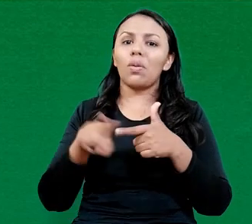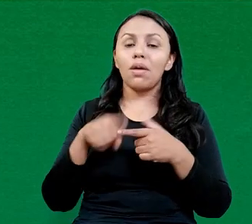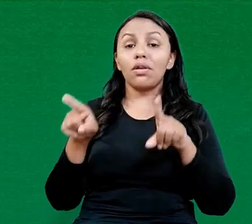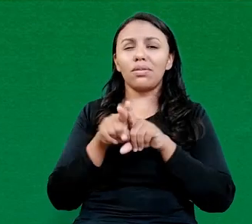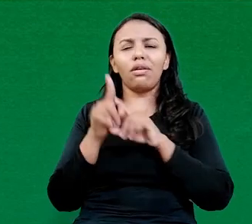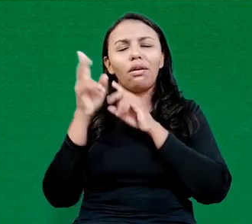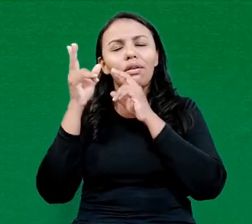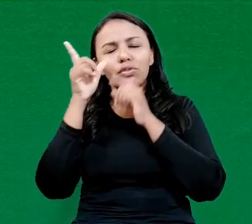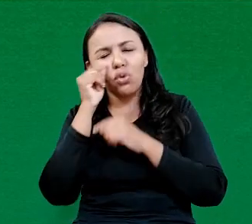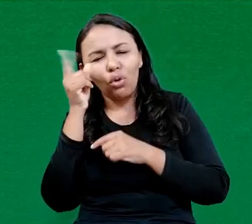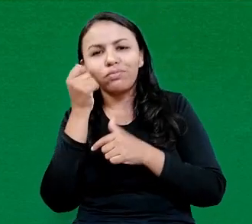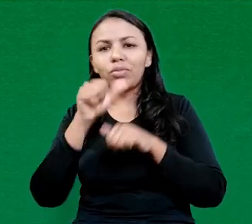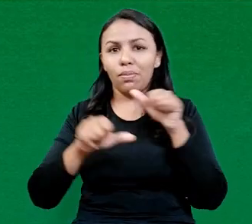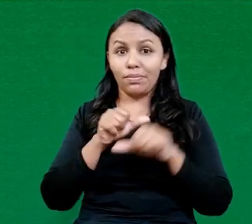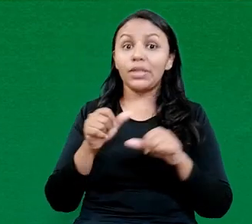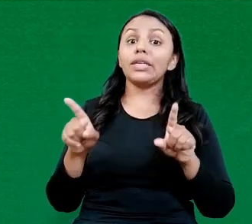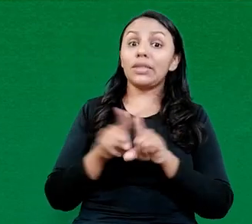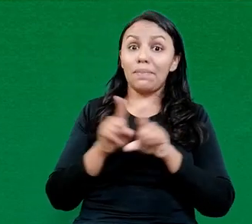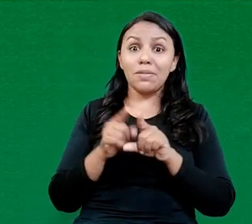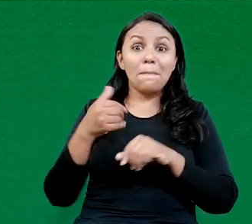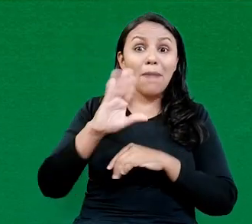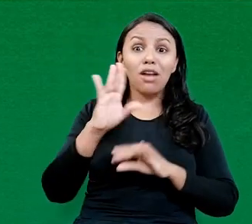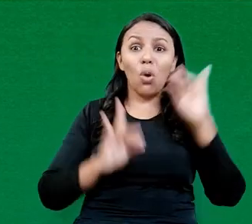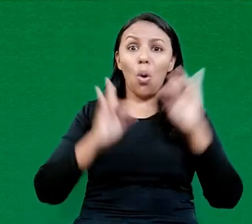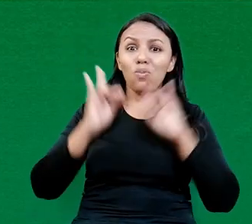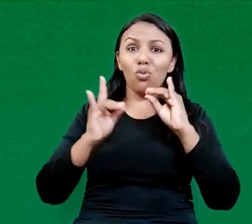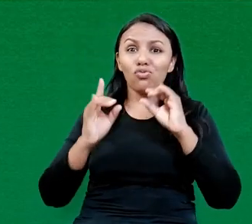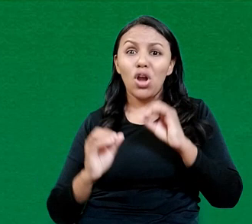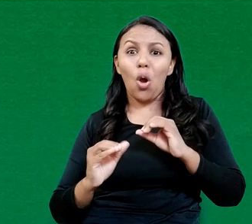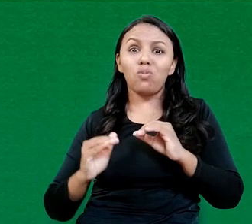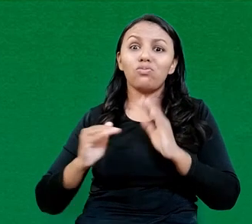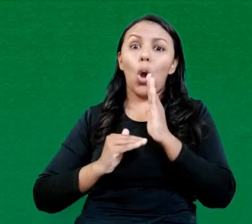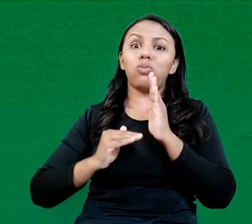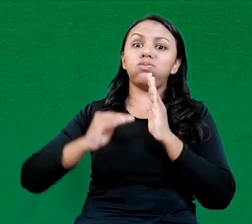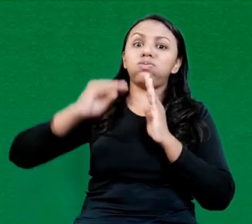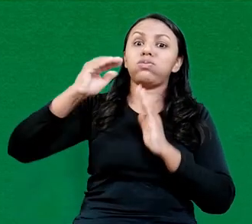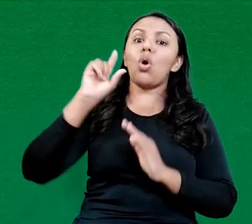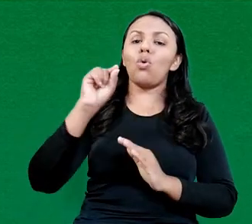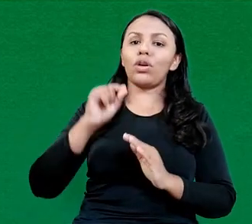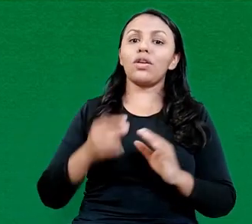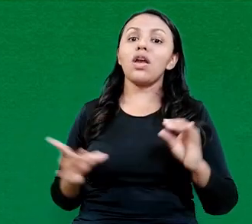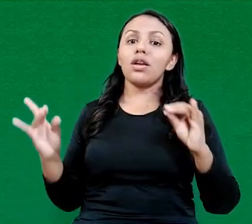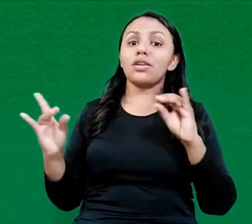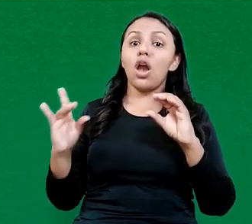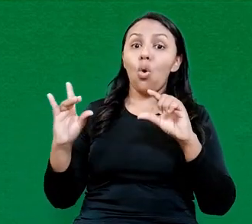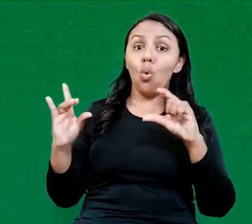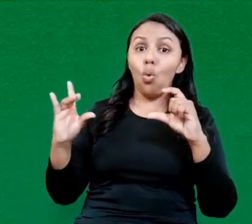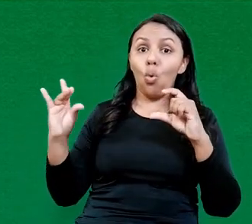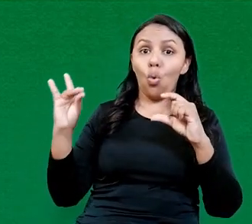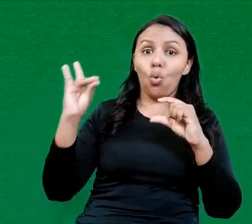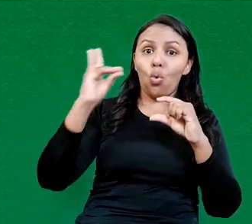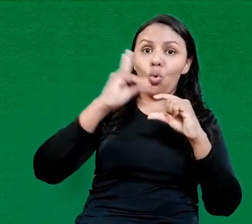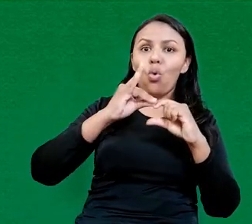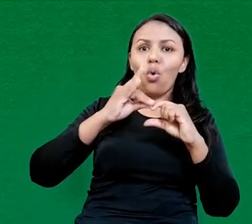temos um aumento de um hormônio que é o hormônio estressor, que é o cortisol. O cortisol vai alterar muitas funções